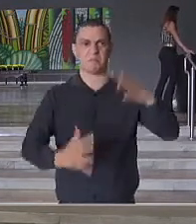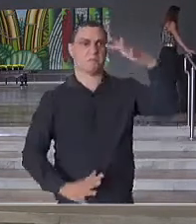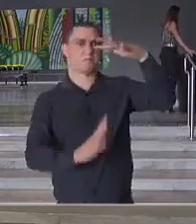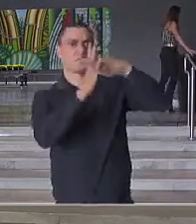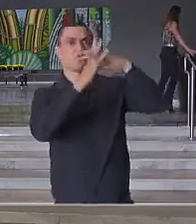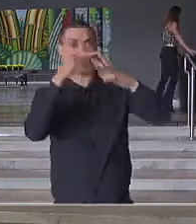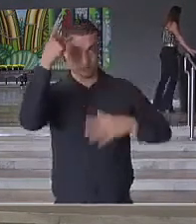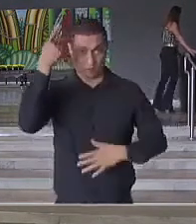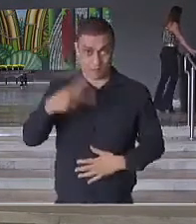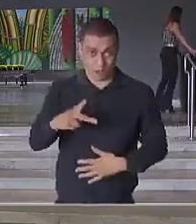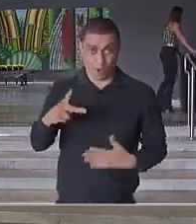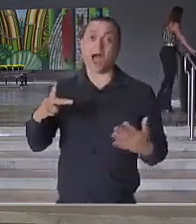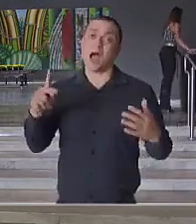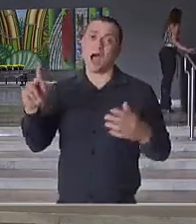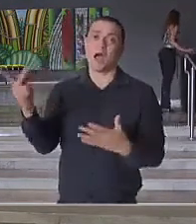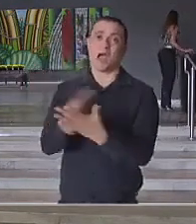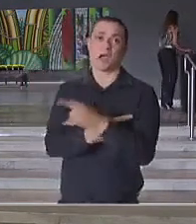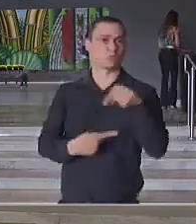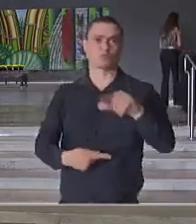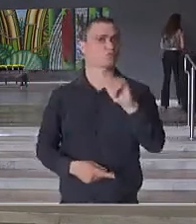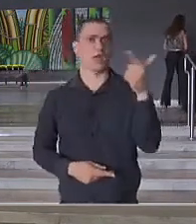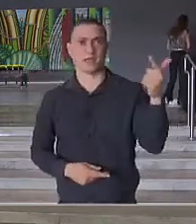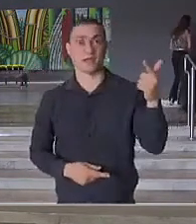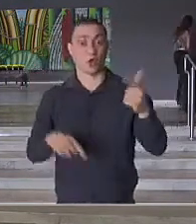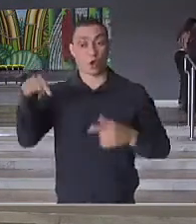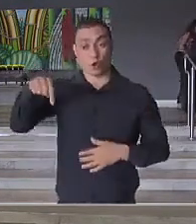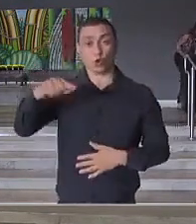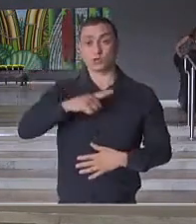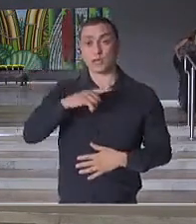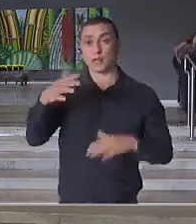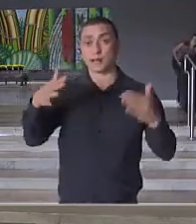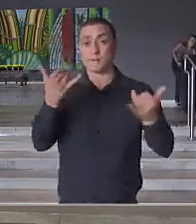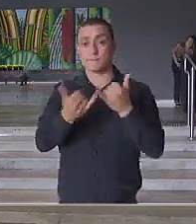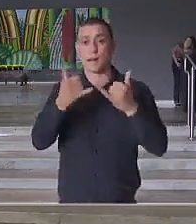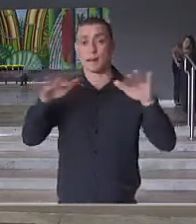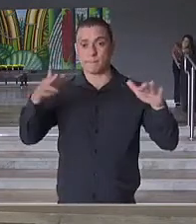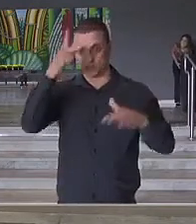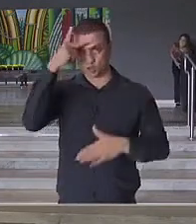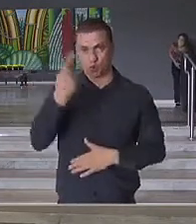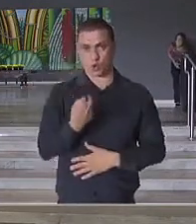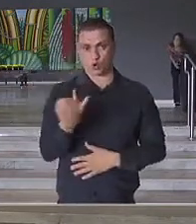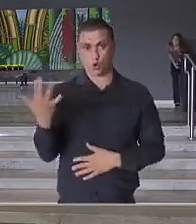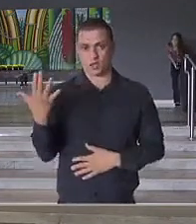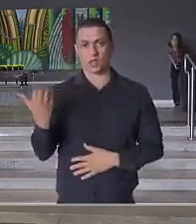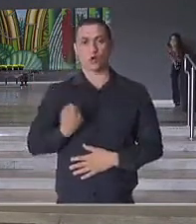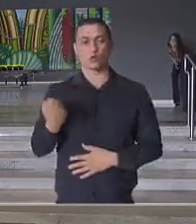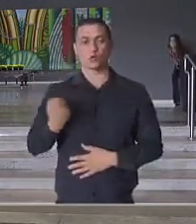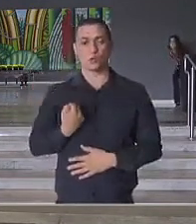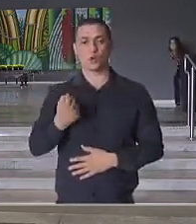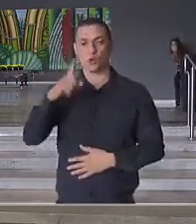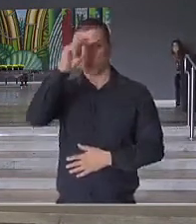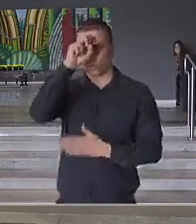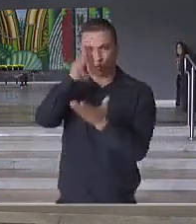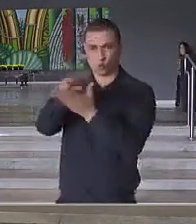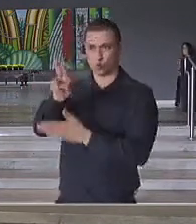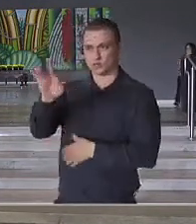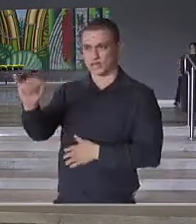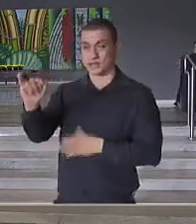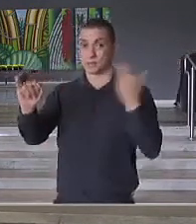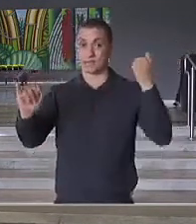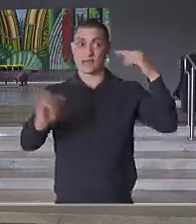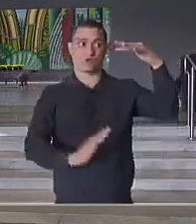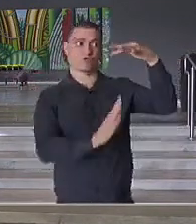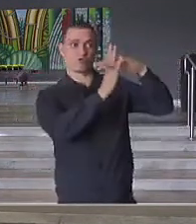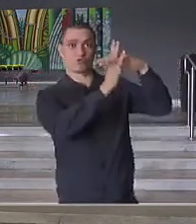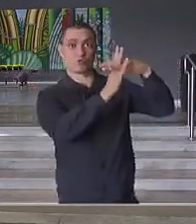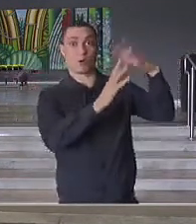em São Paulo, e não temos. Hoje nós temos praticamente o mesmo número de pessoas em leitos de UTI que nós tivemos no pico da